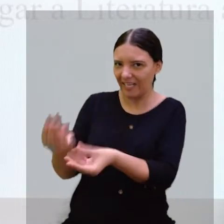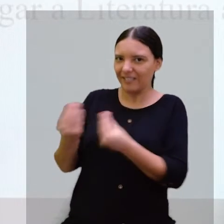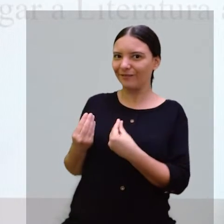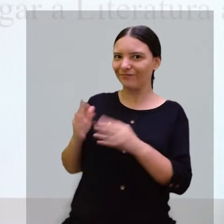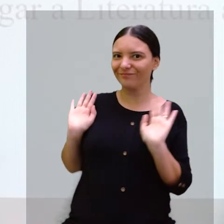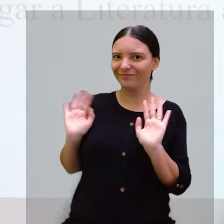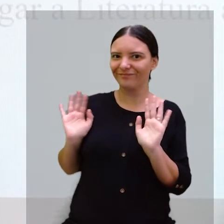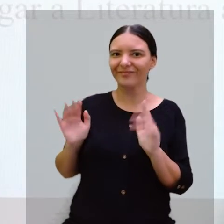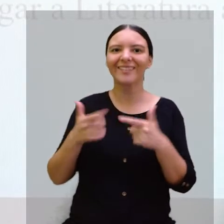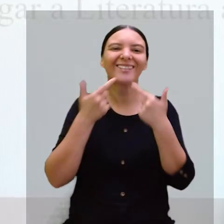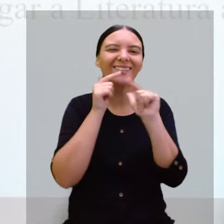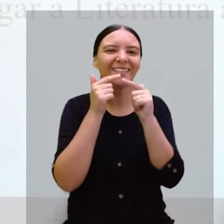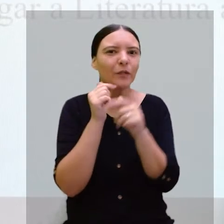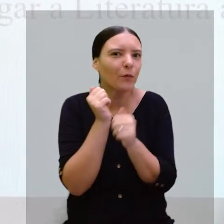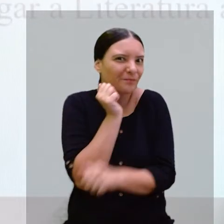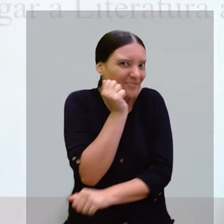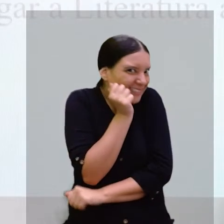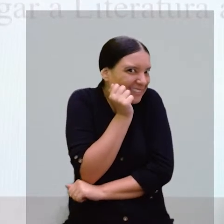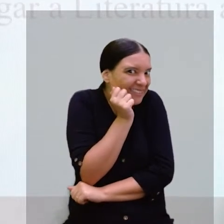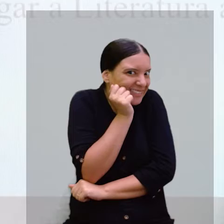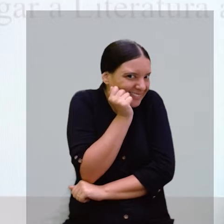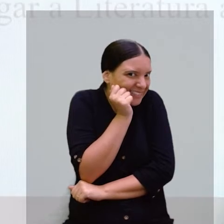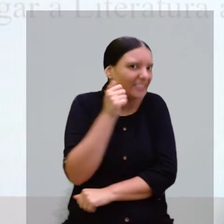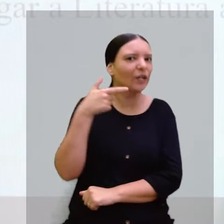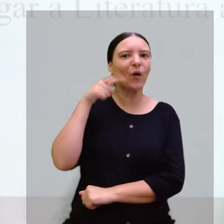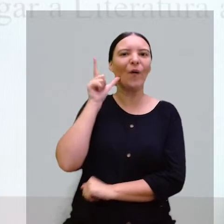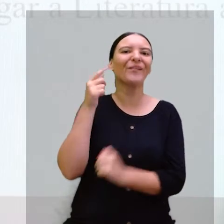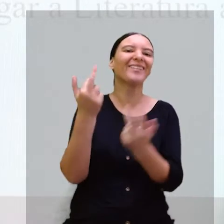Todo mundo riu com aquela carinha assim do tipo, eu fiz ontem.